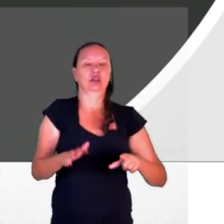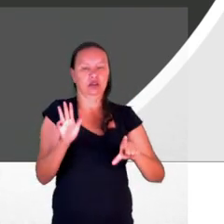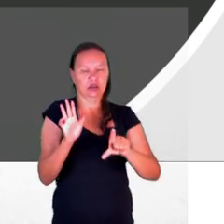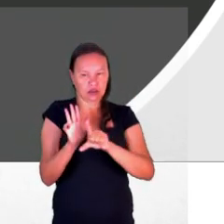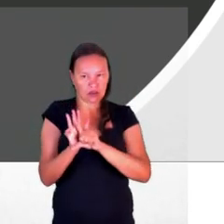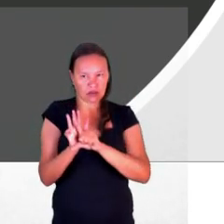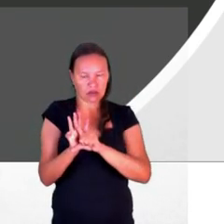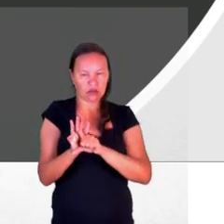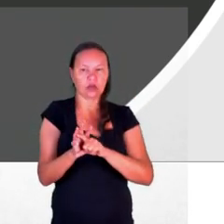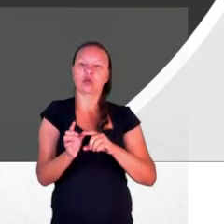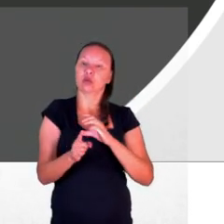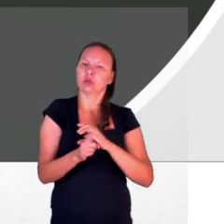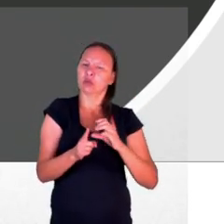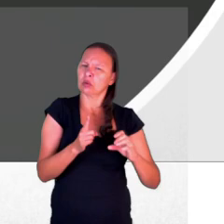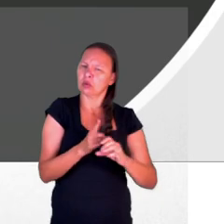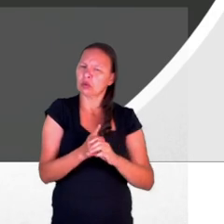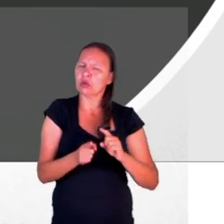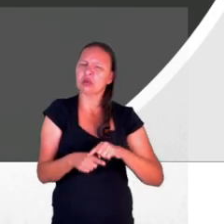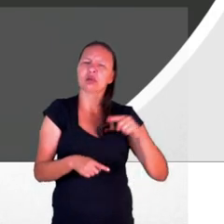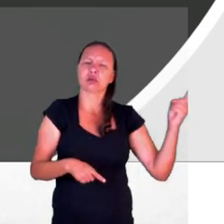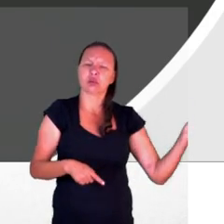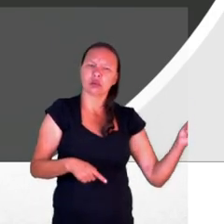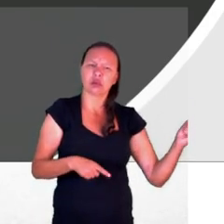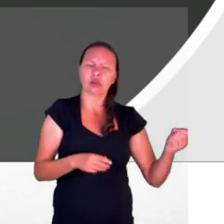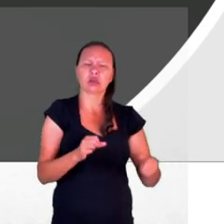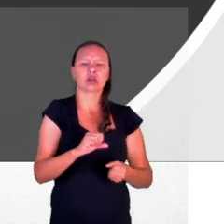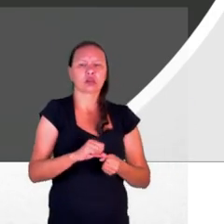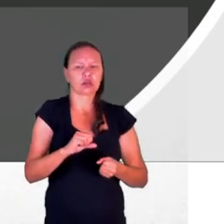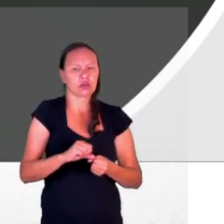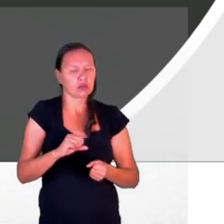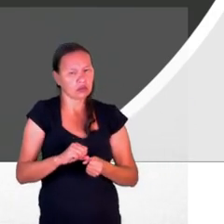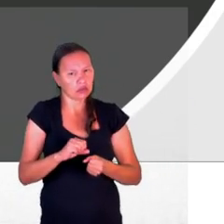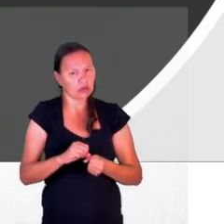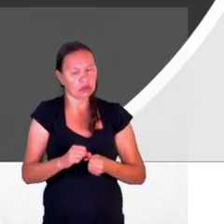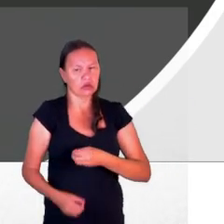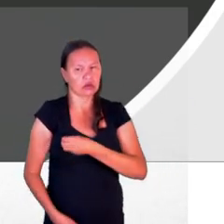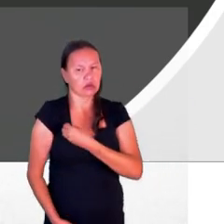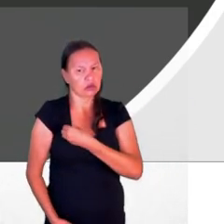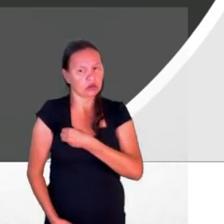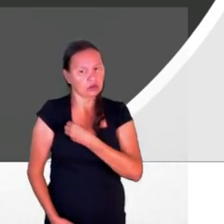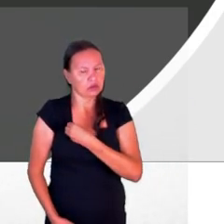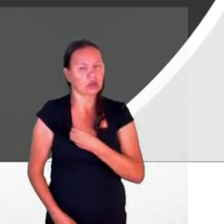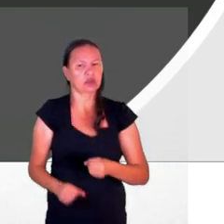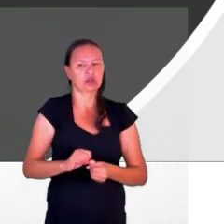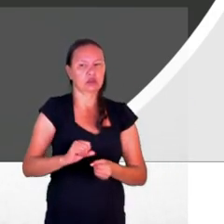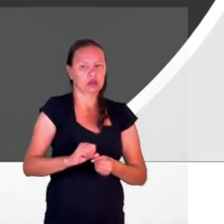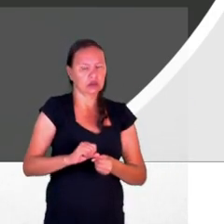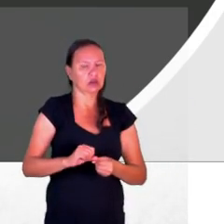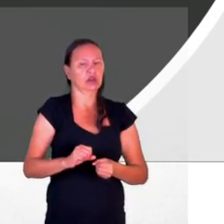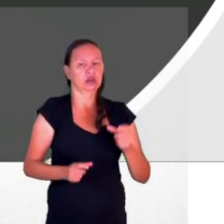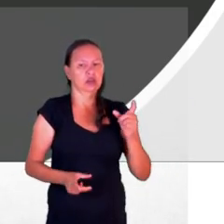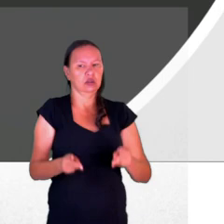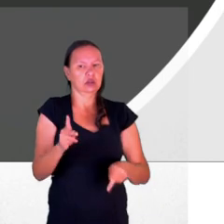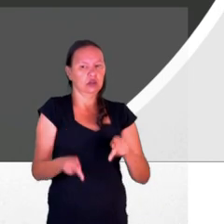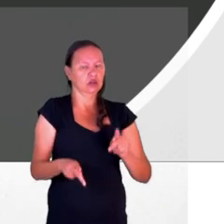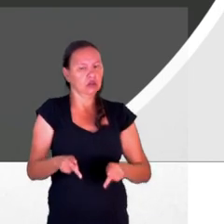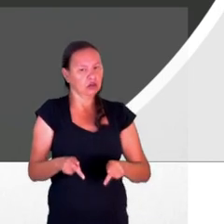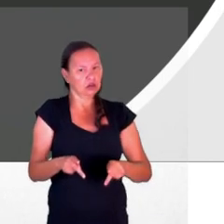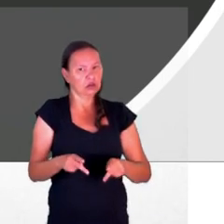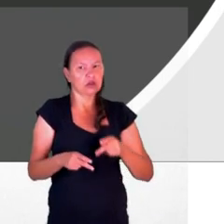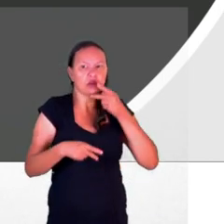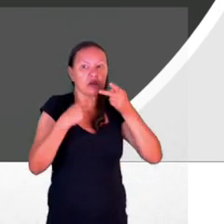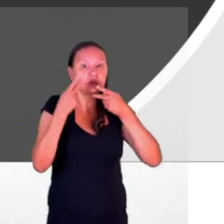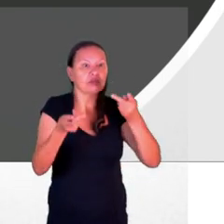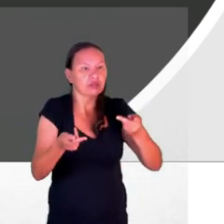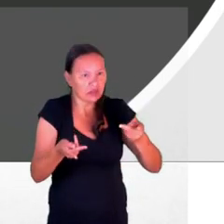saem da Constituição e se realizam na Vida Prática né Como disse aqui o procurador-geral de